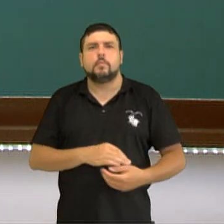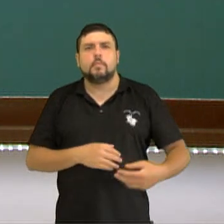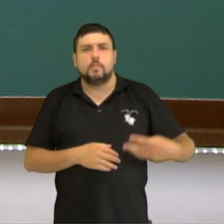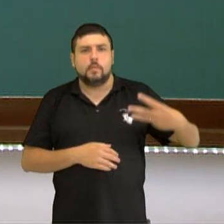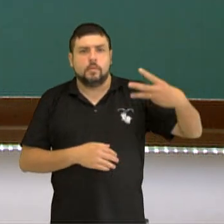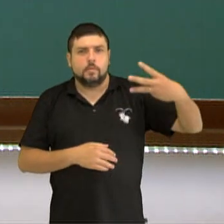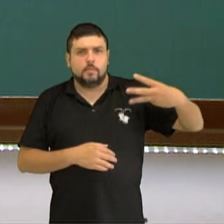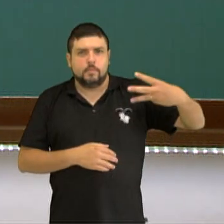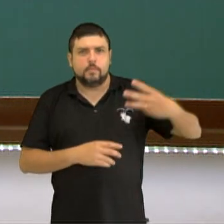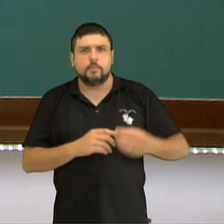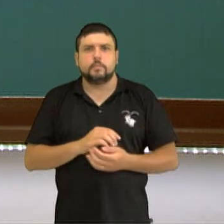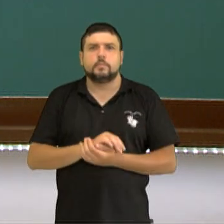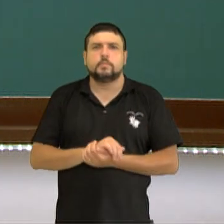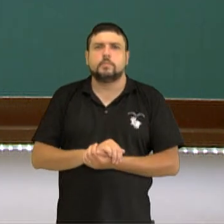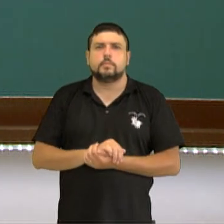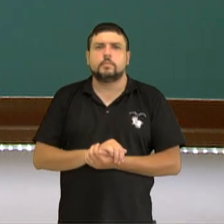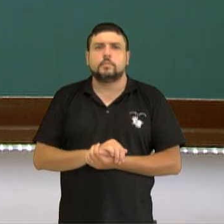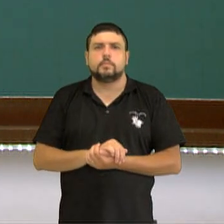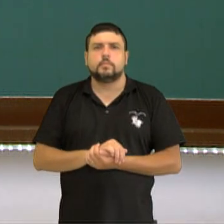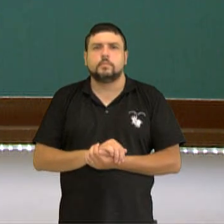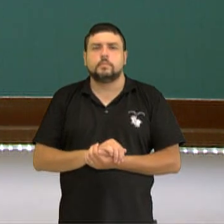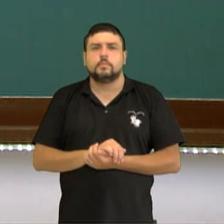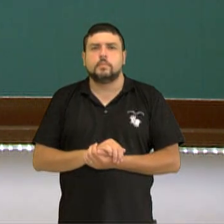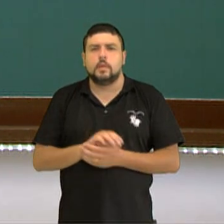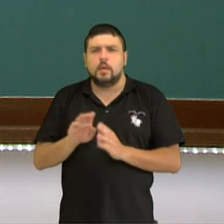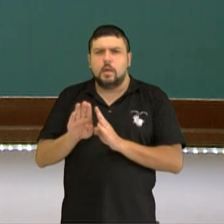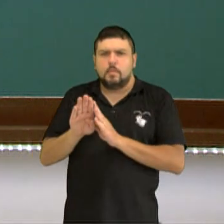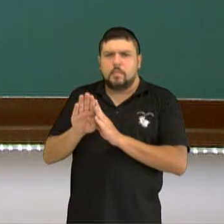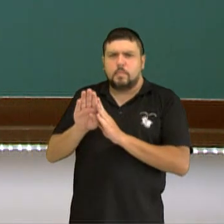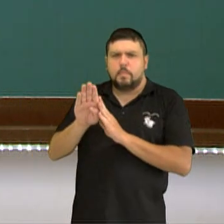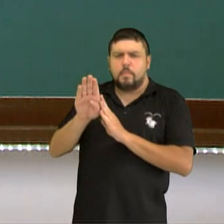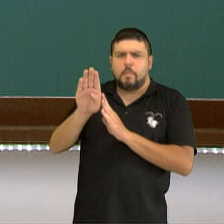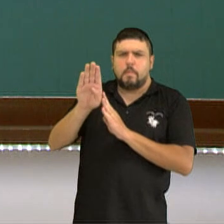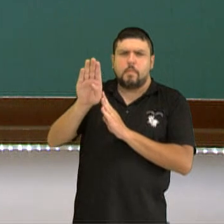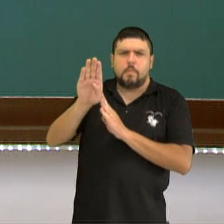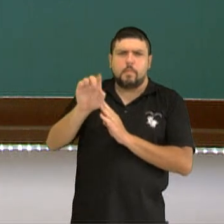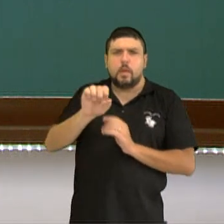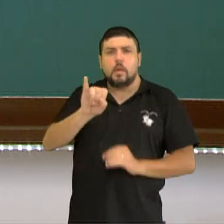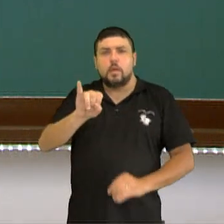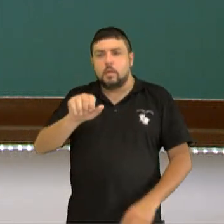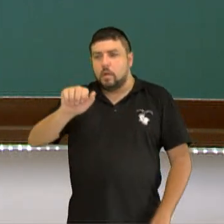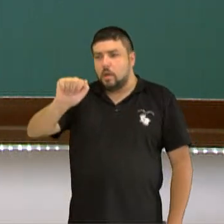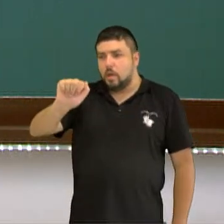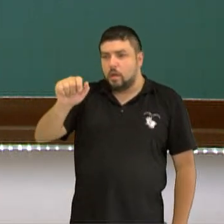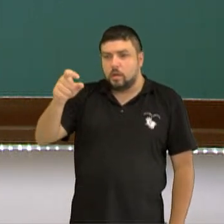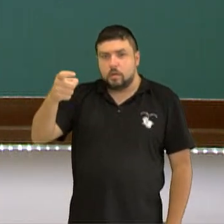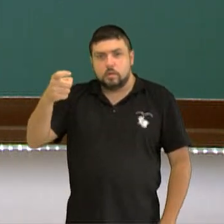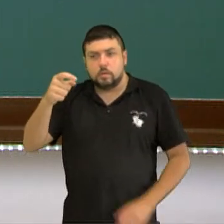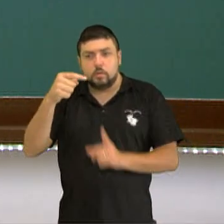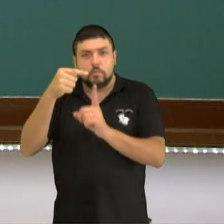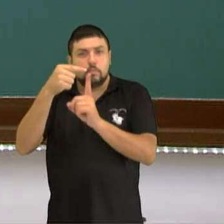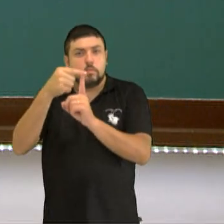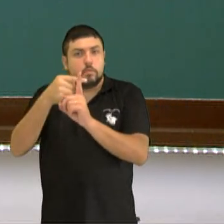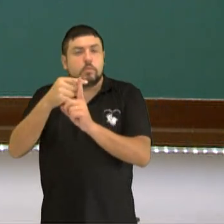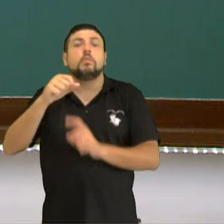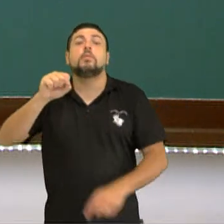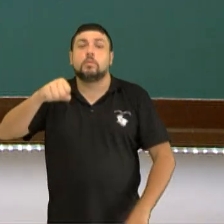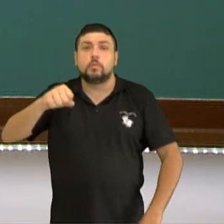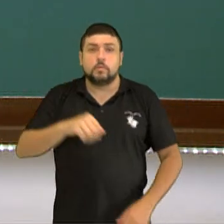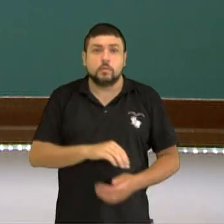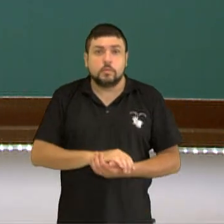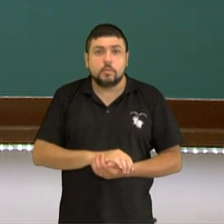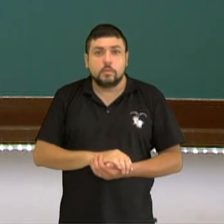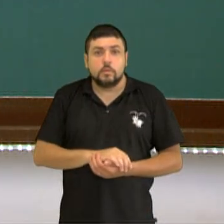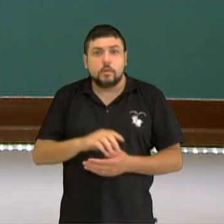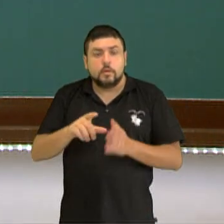Terceira afirmação. A reta será sempre crescente quando o valor de AX é positivo. Verdadeiro. Foi aquilo que você